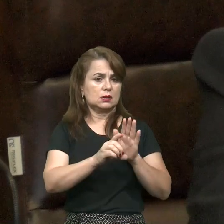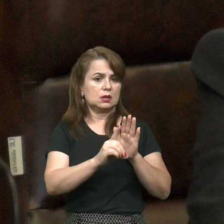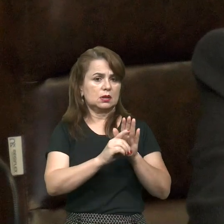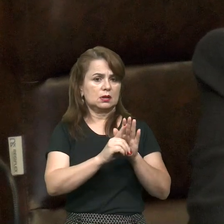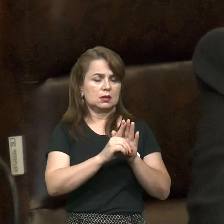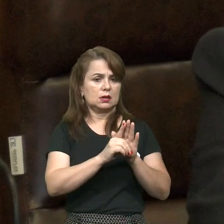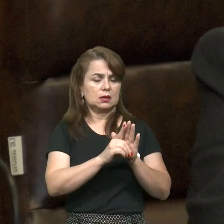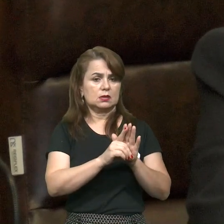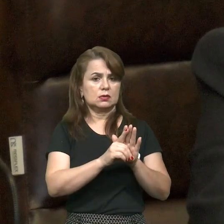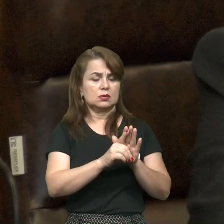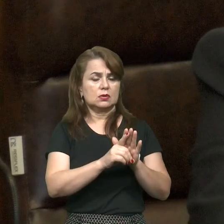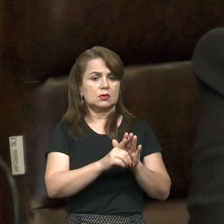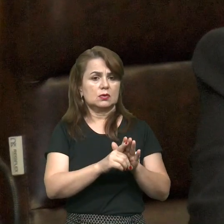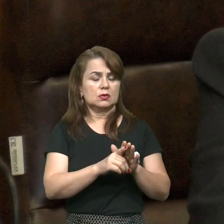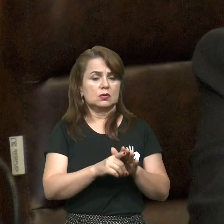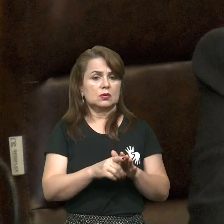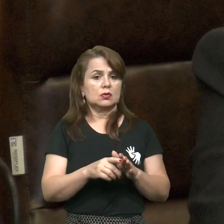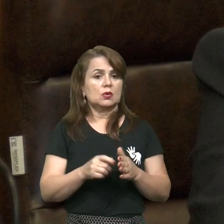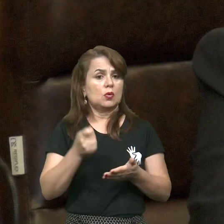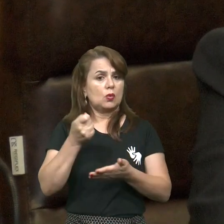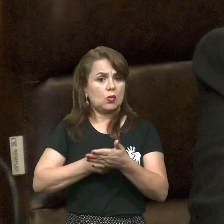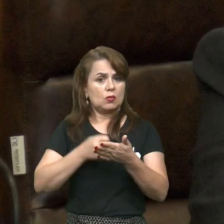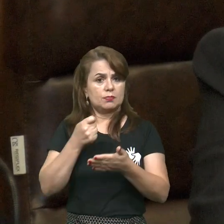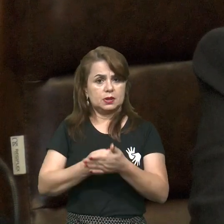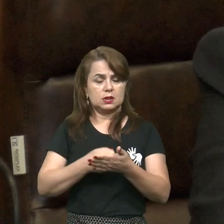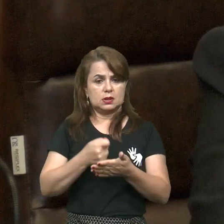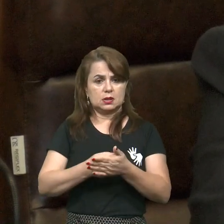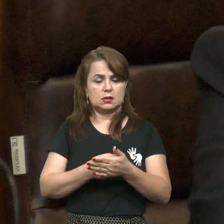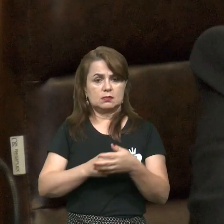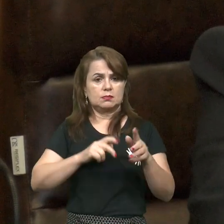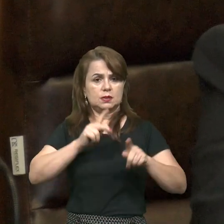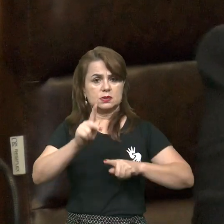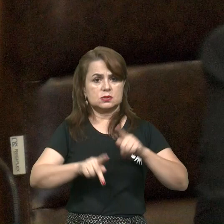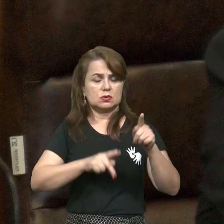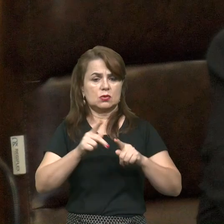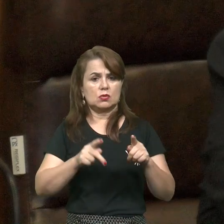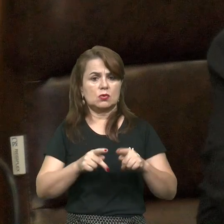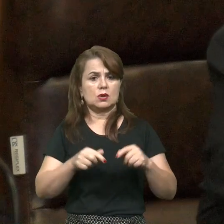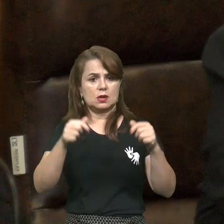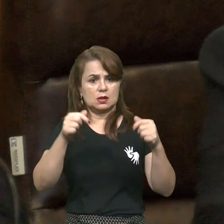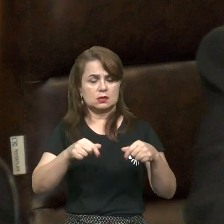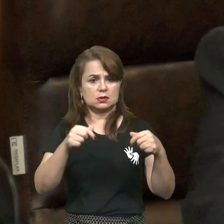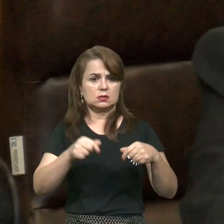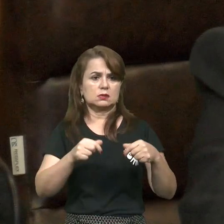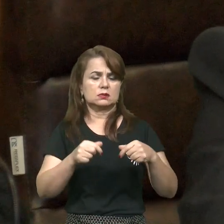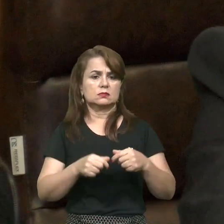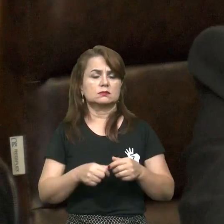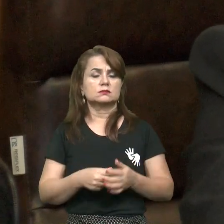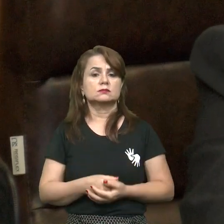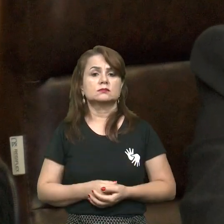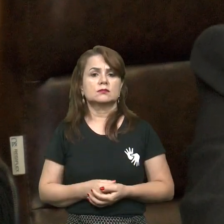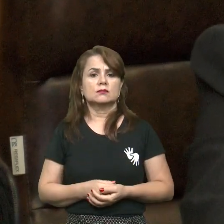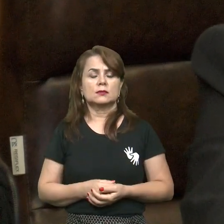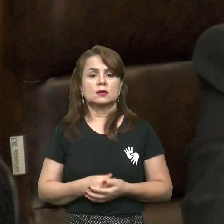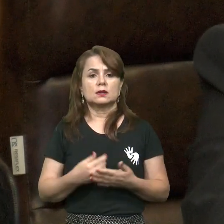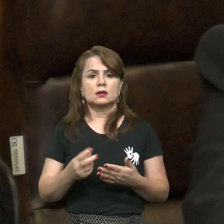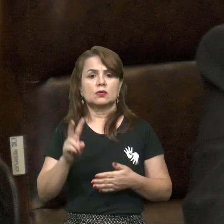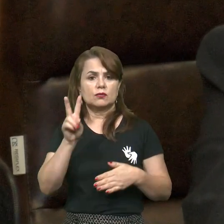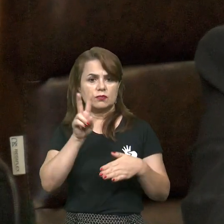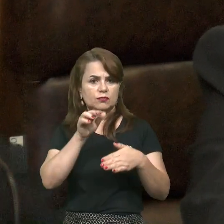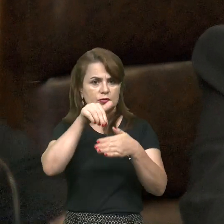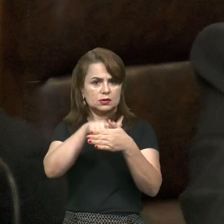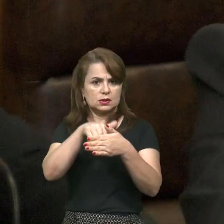201/67, que exige a aprovação da maioria dos presentes para que a denúncia seja recebida. Para encaminhamento de